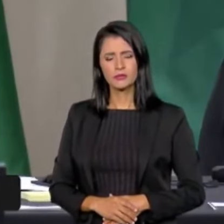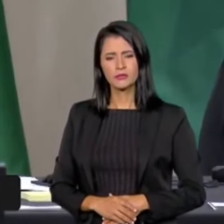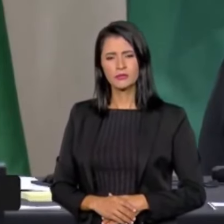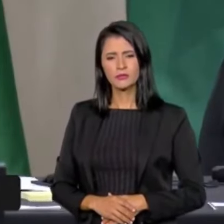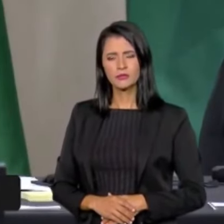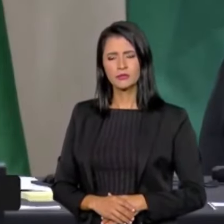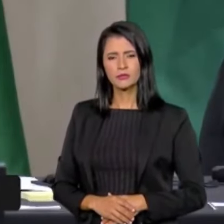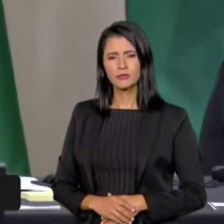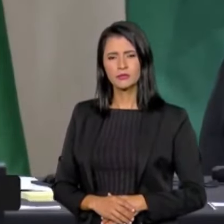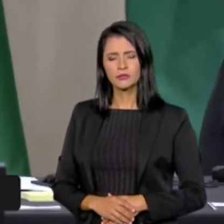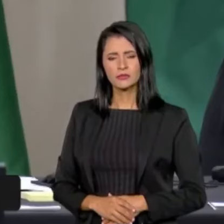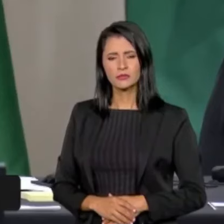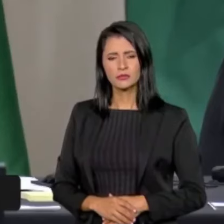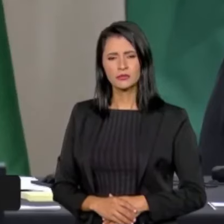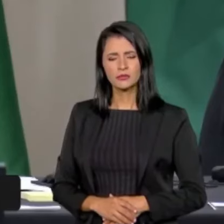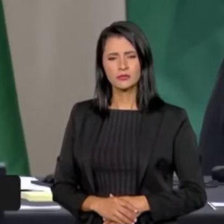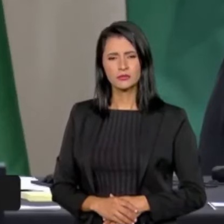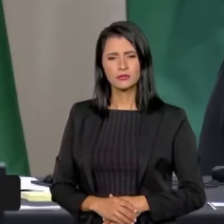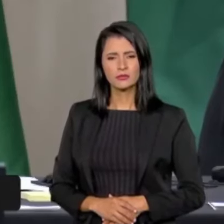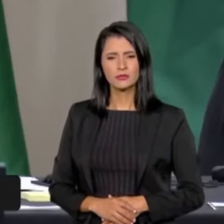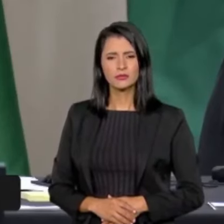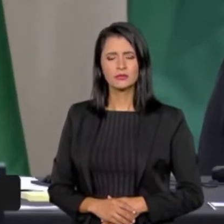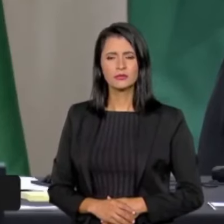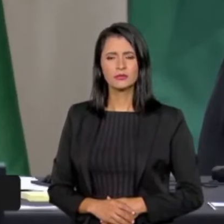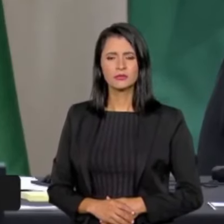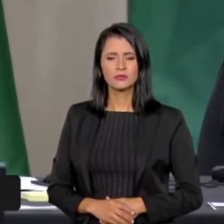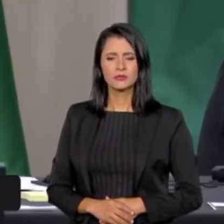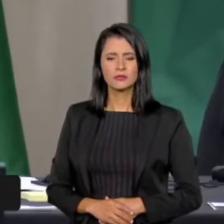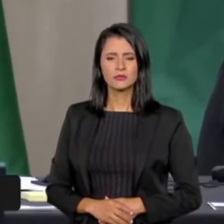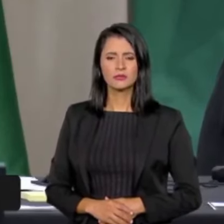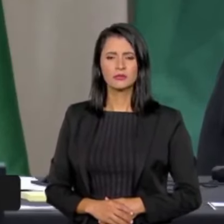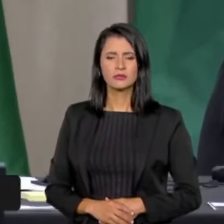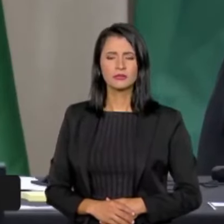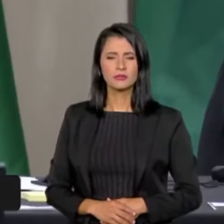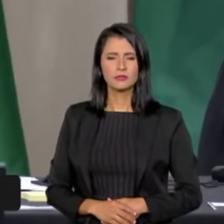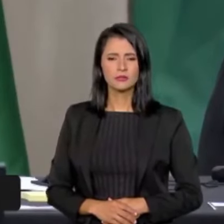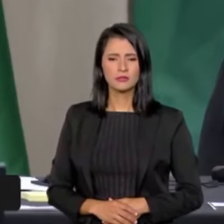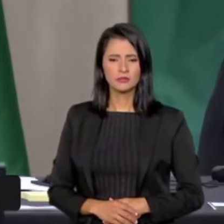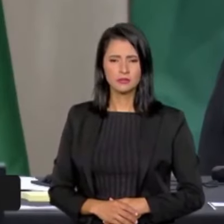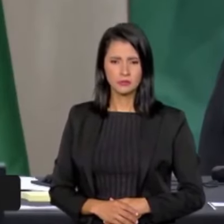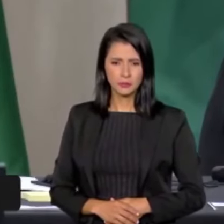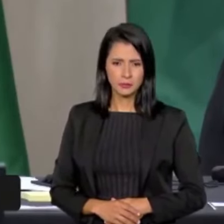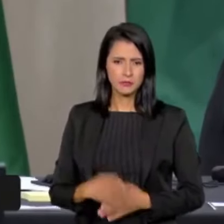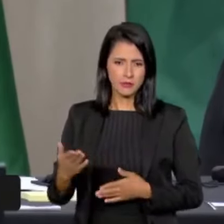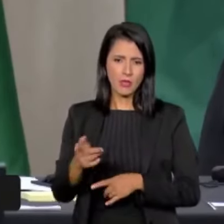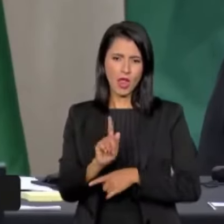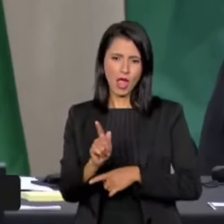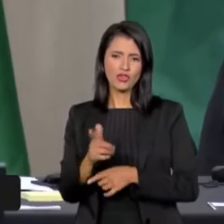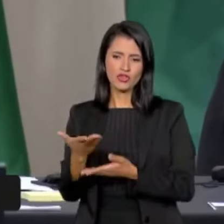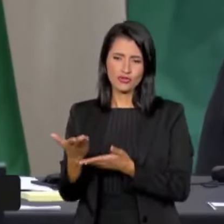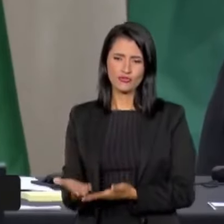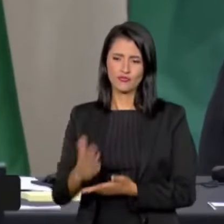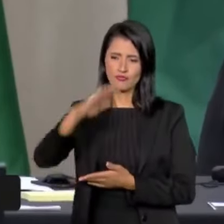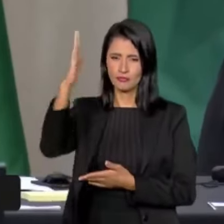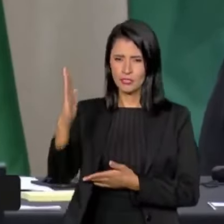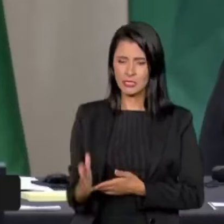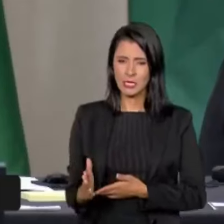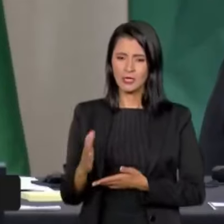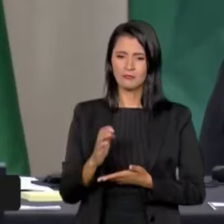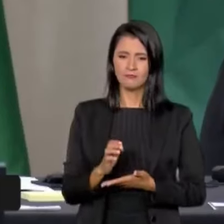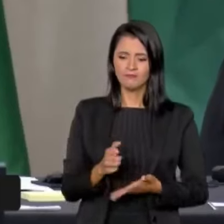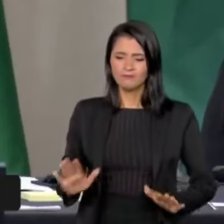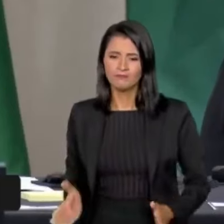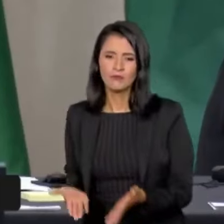billion in 2008, which shows its potential for growth. A Agência Brasileira de Promoção de